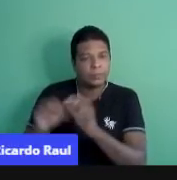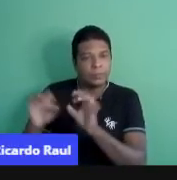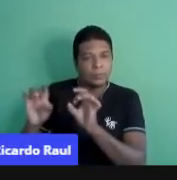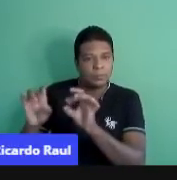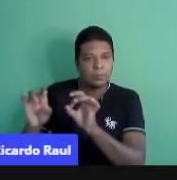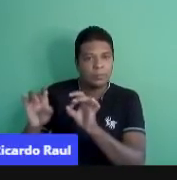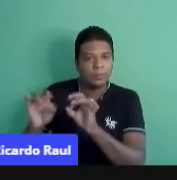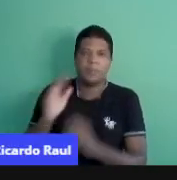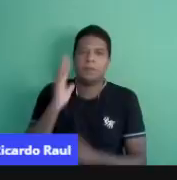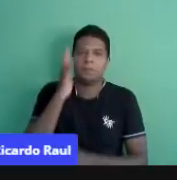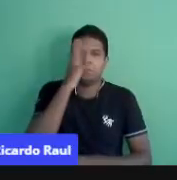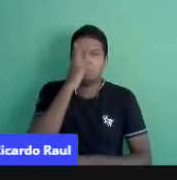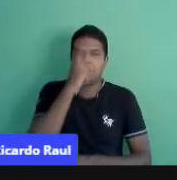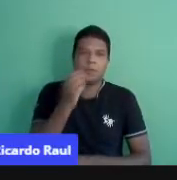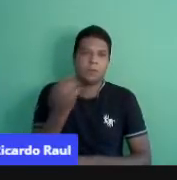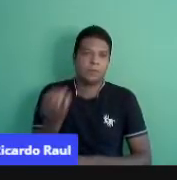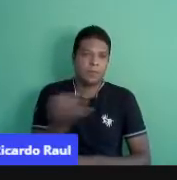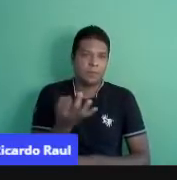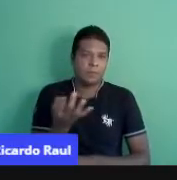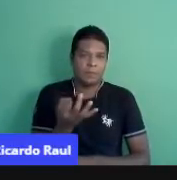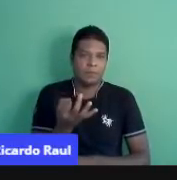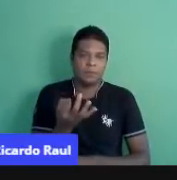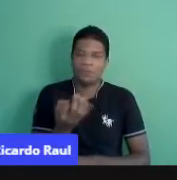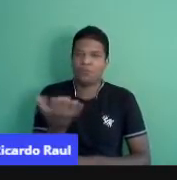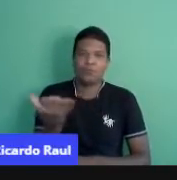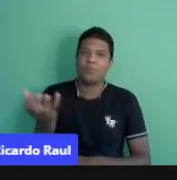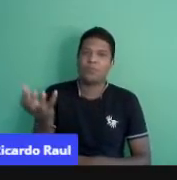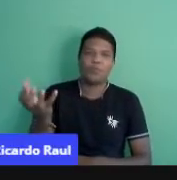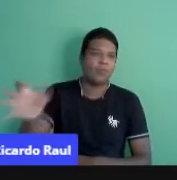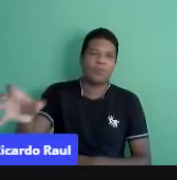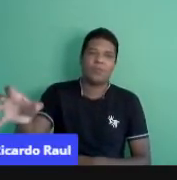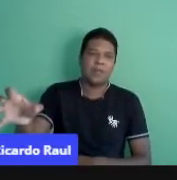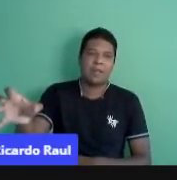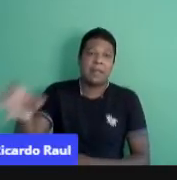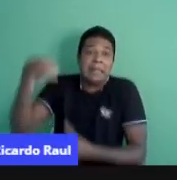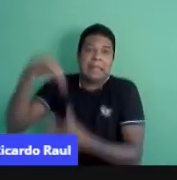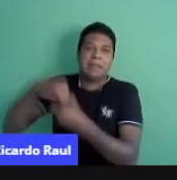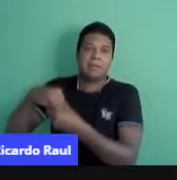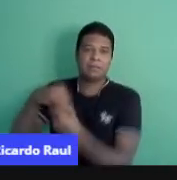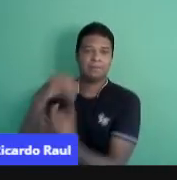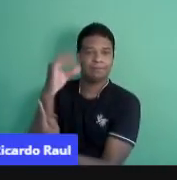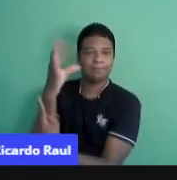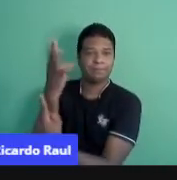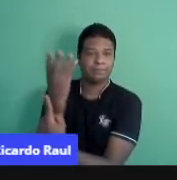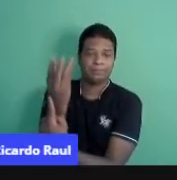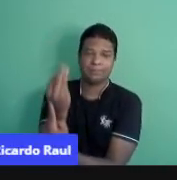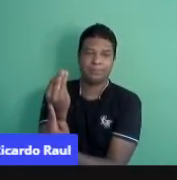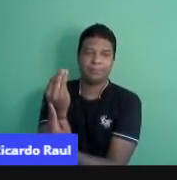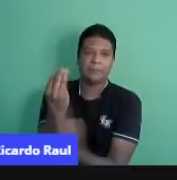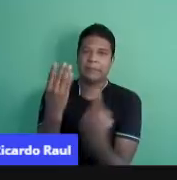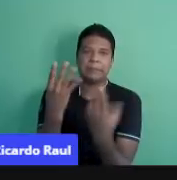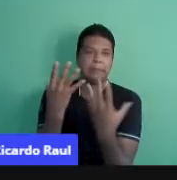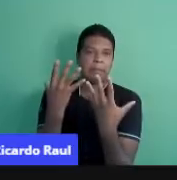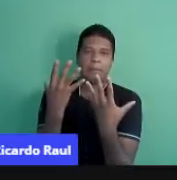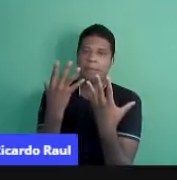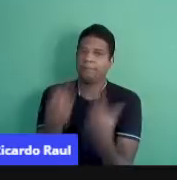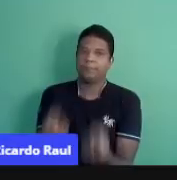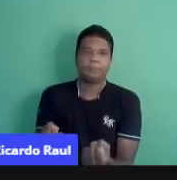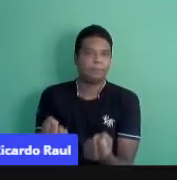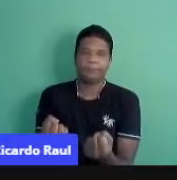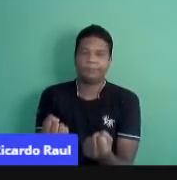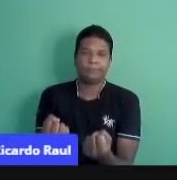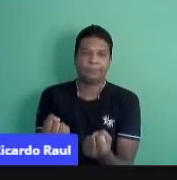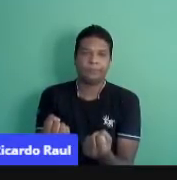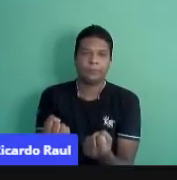belo, o que é o que não queremos mais dentro da arte, o que não é aceitável mais dentro da